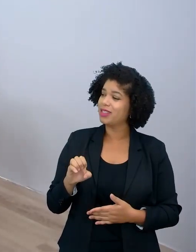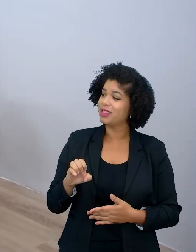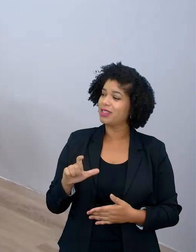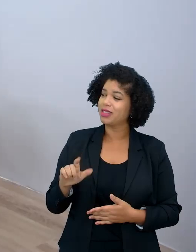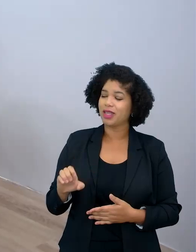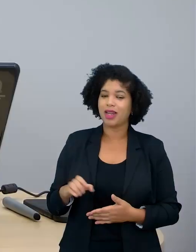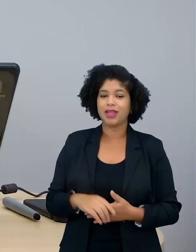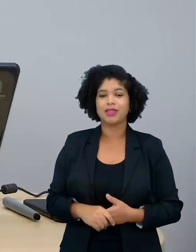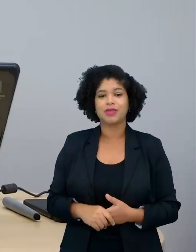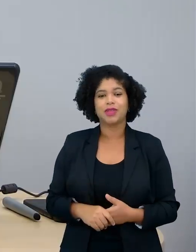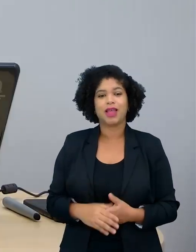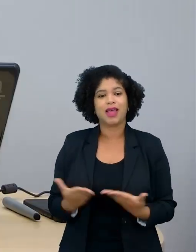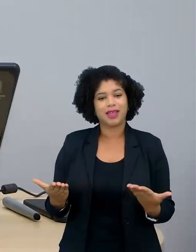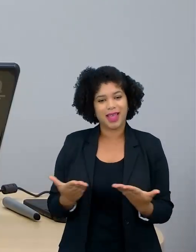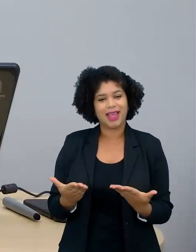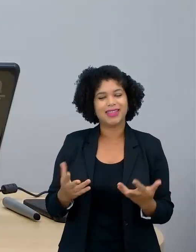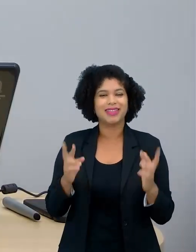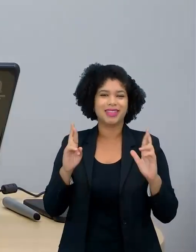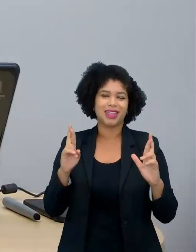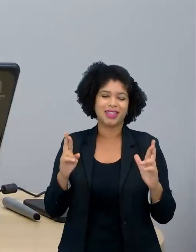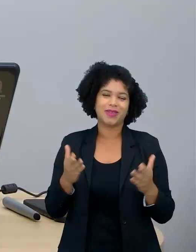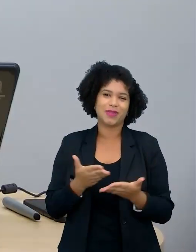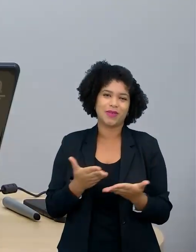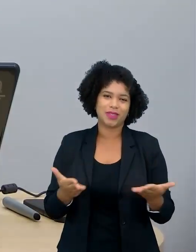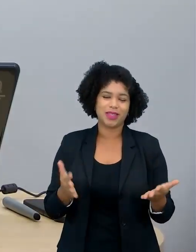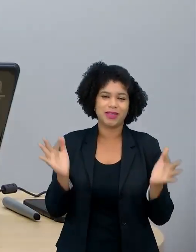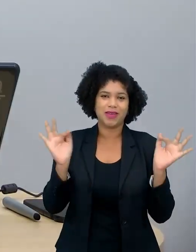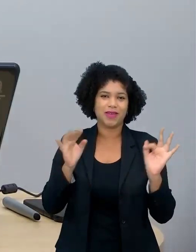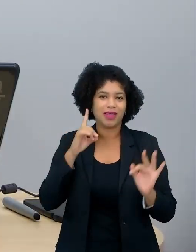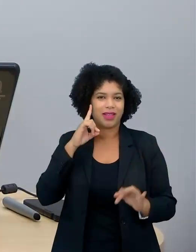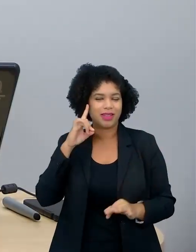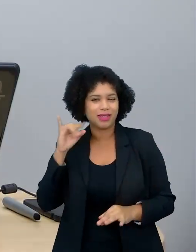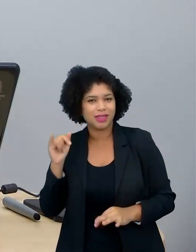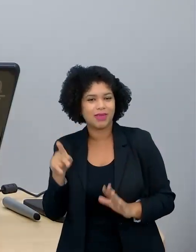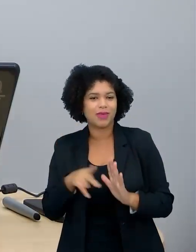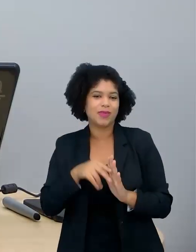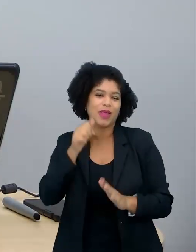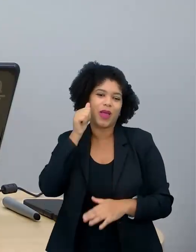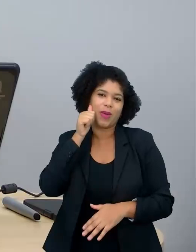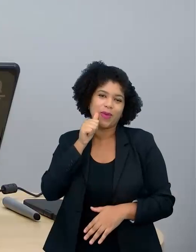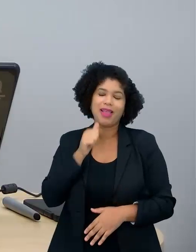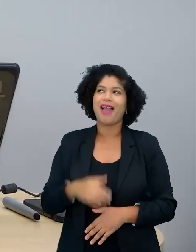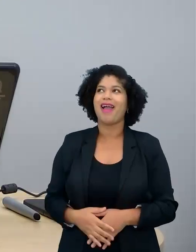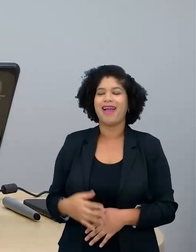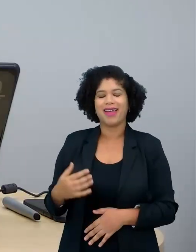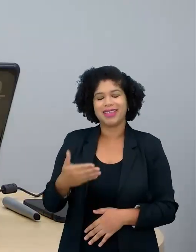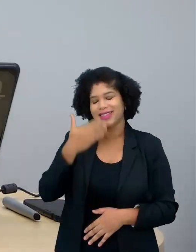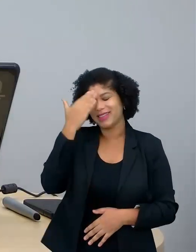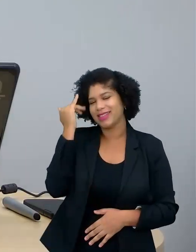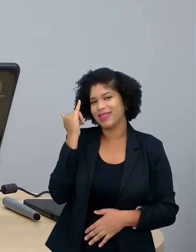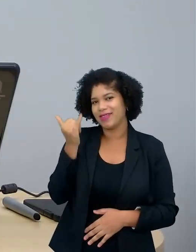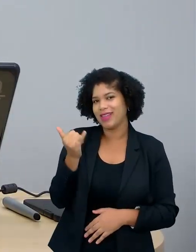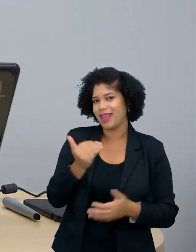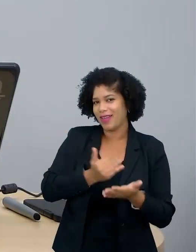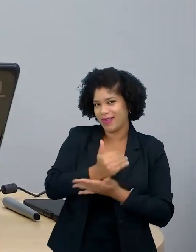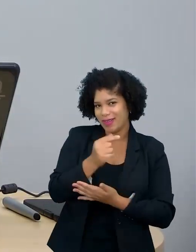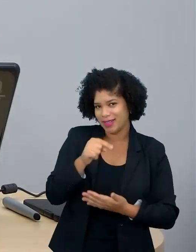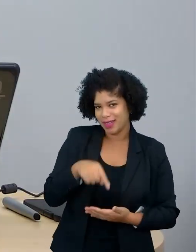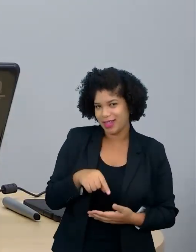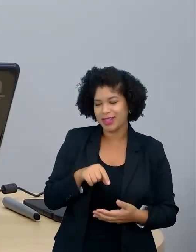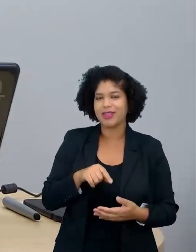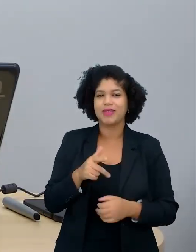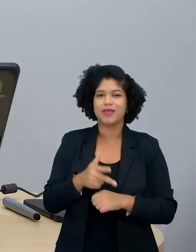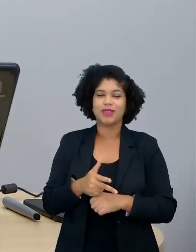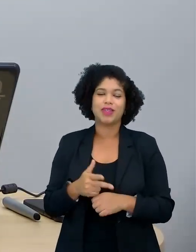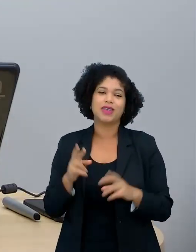Ok. Queria primeiro, né, desejar aí um feliz Dia das Mulheres para todo mundo. Esqueci de falar no início, desculpa, pessoal, né? Espero que vocês